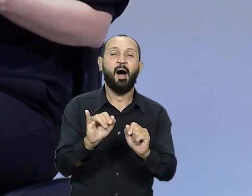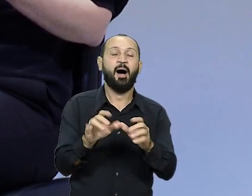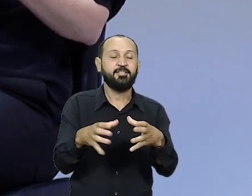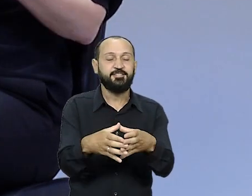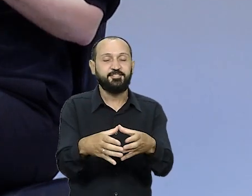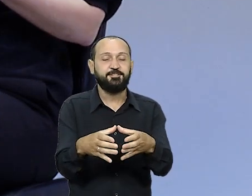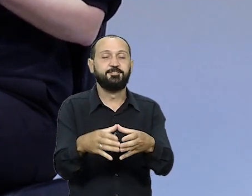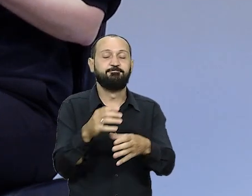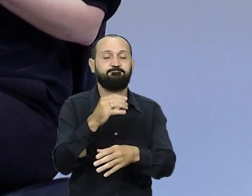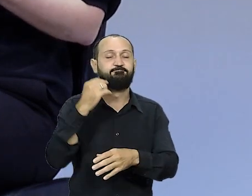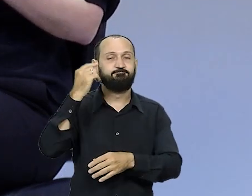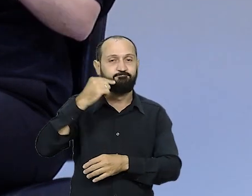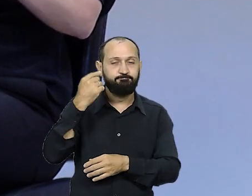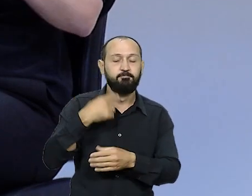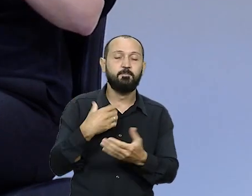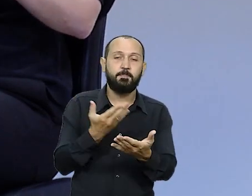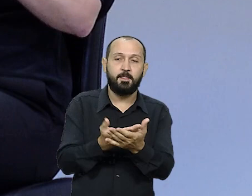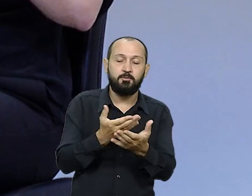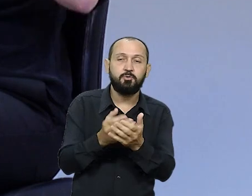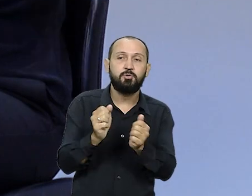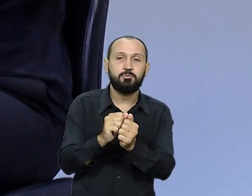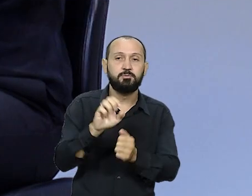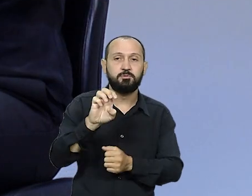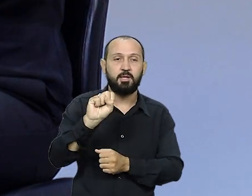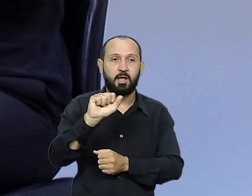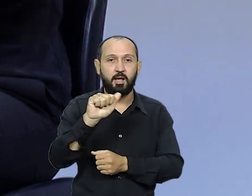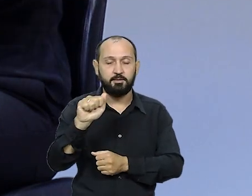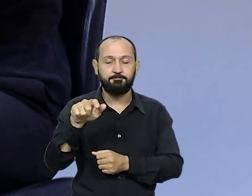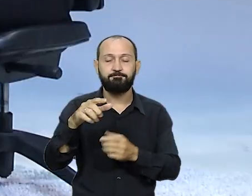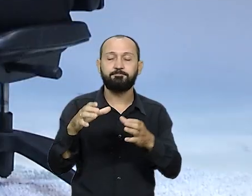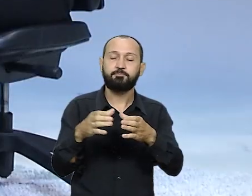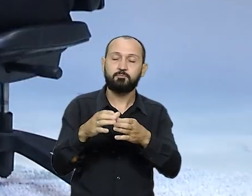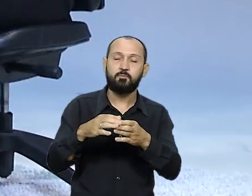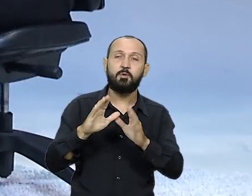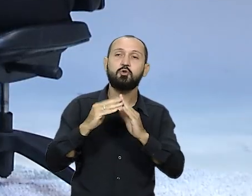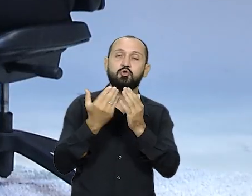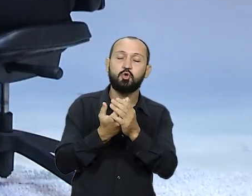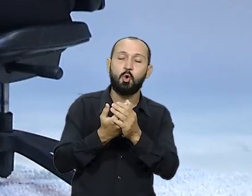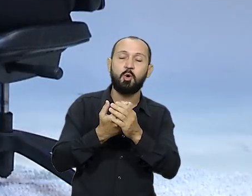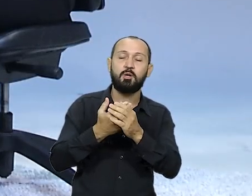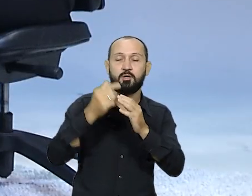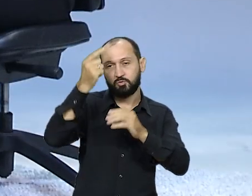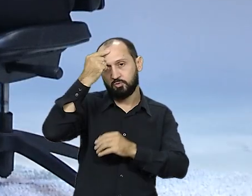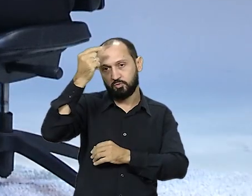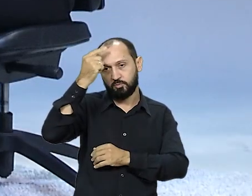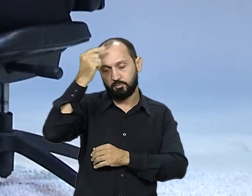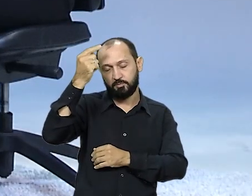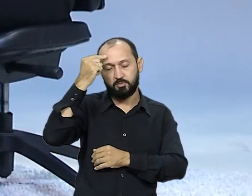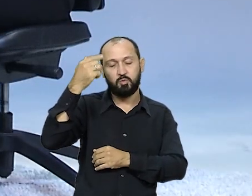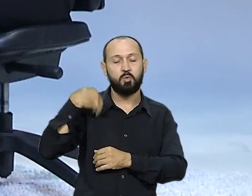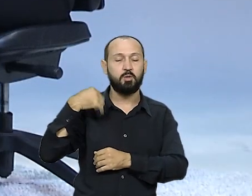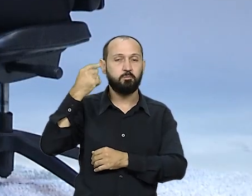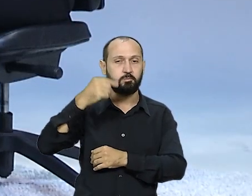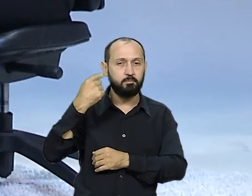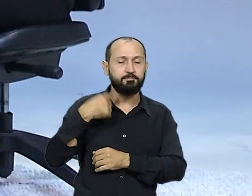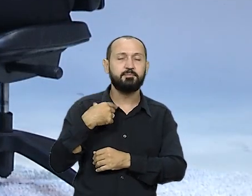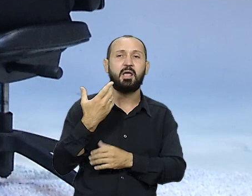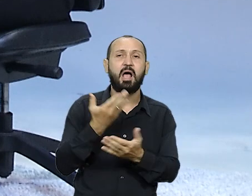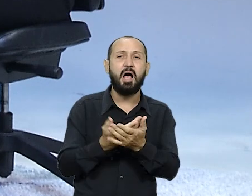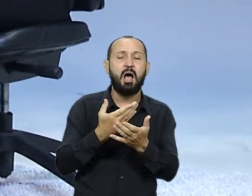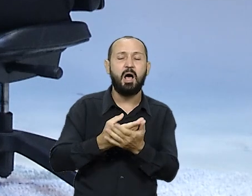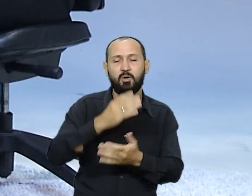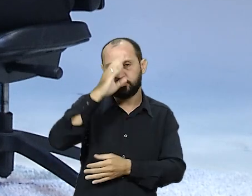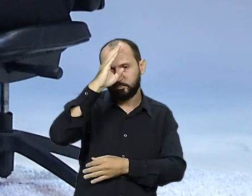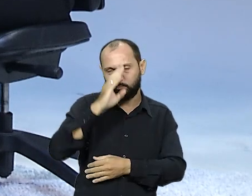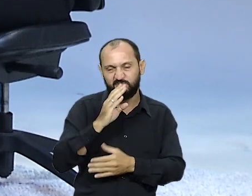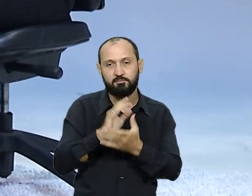advogado? Então, nós realizamos cursos, aulas, junto com a ESA, com a Escola Superior da Advocacia. Essas aulas são gratuitas.